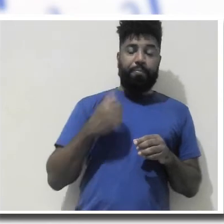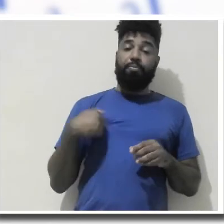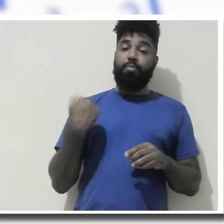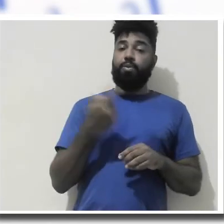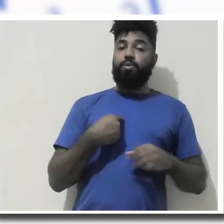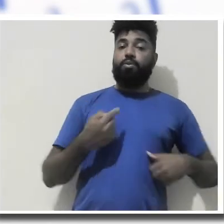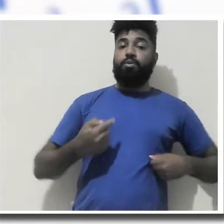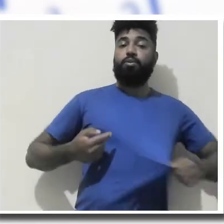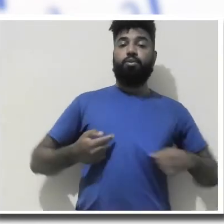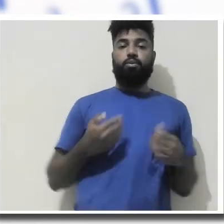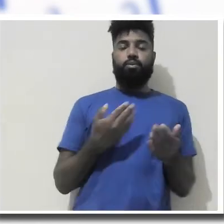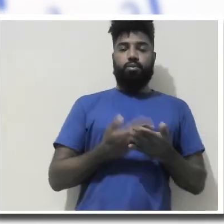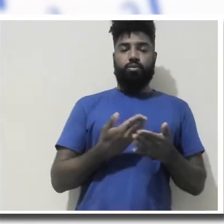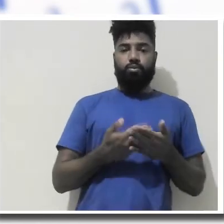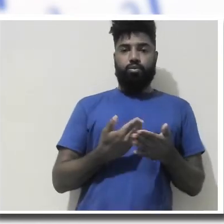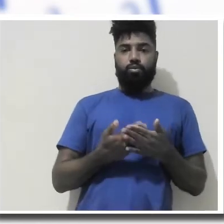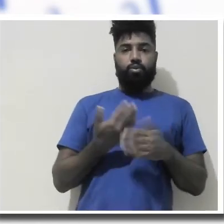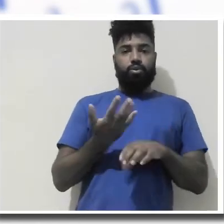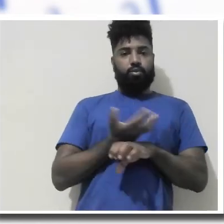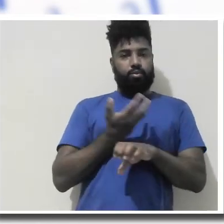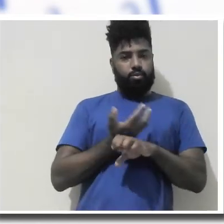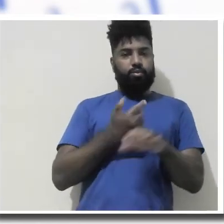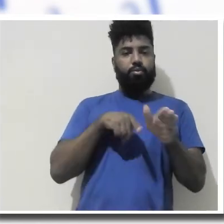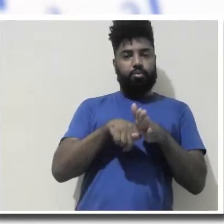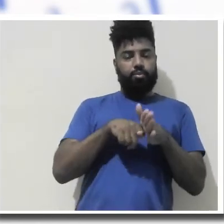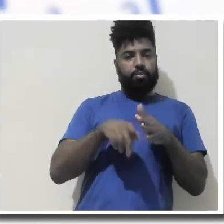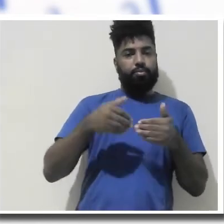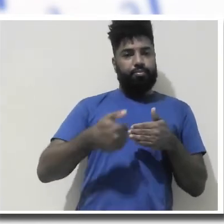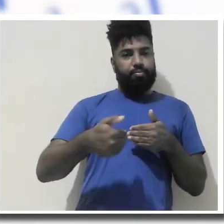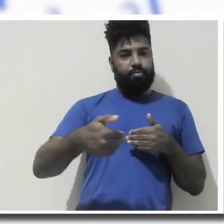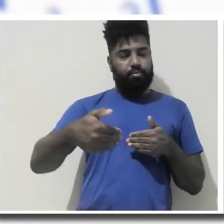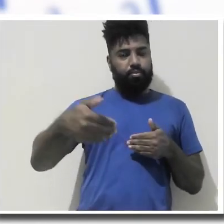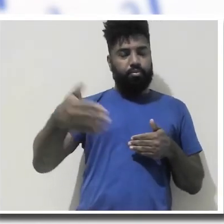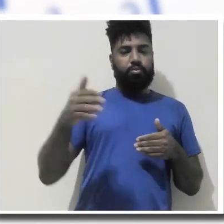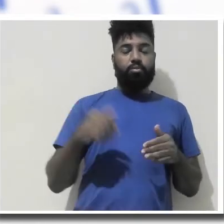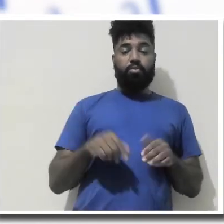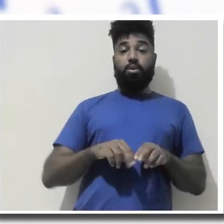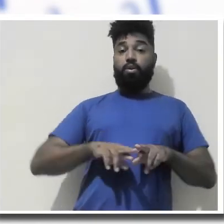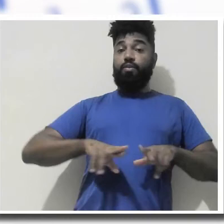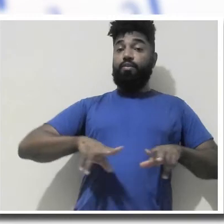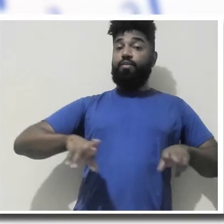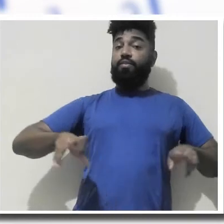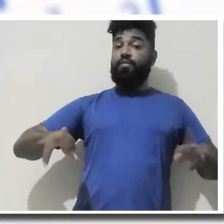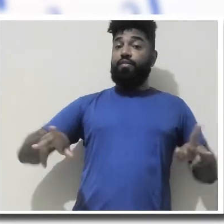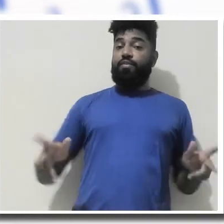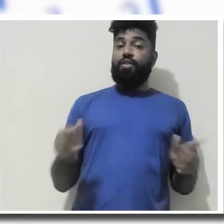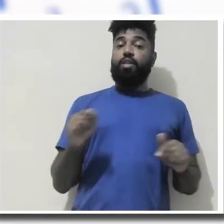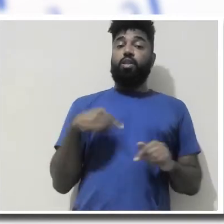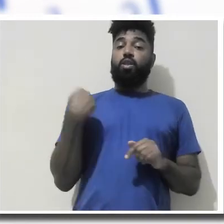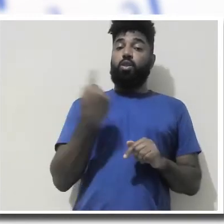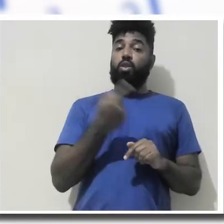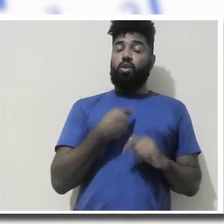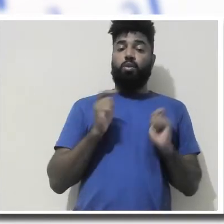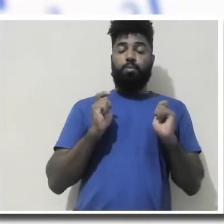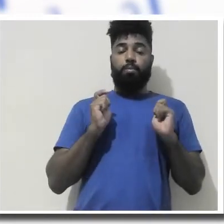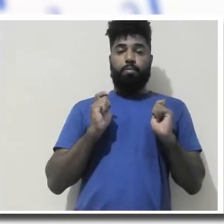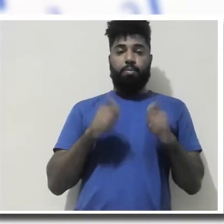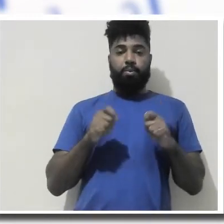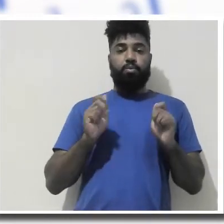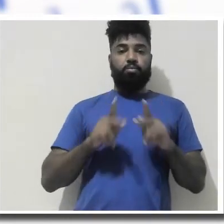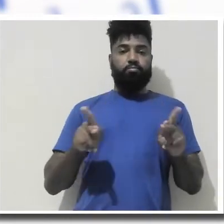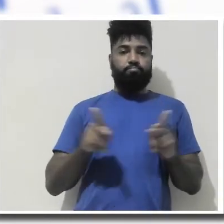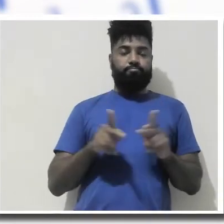durante as disciplinas, pois ele é o mais amplo e o mais útil para